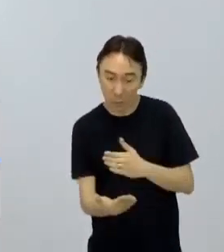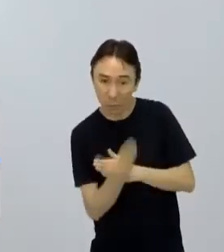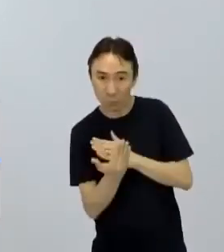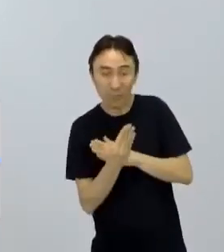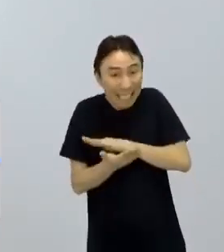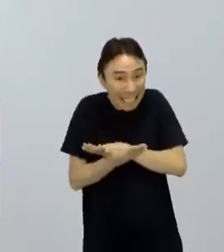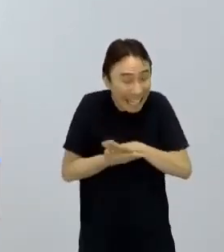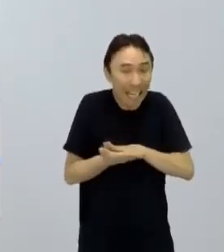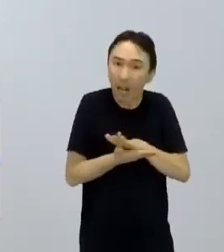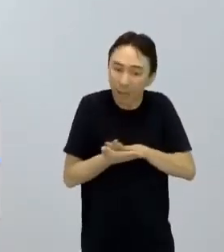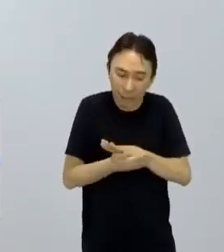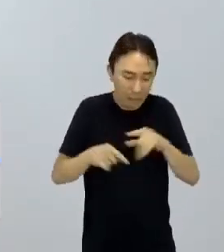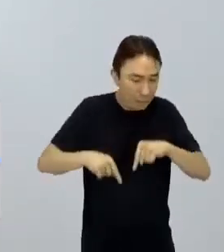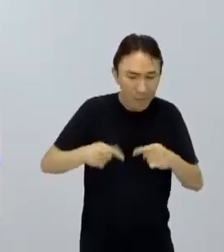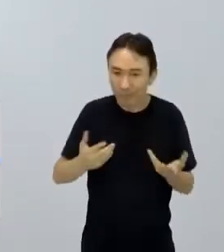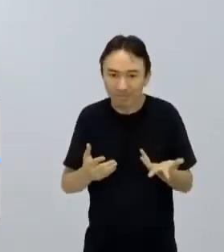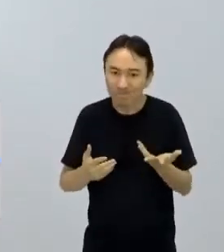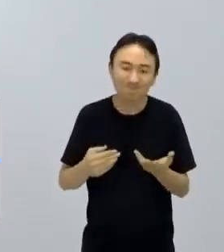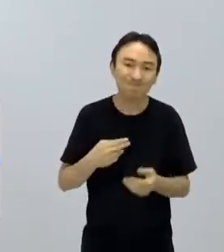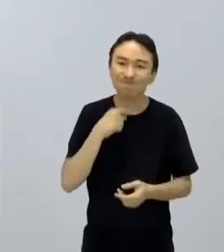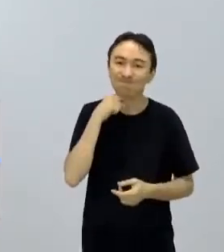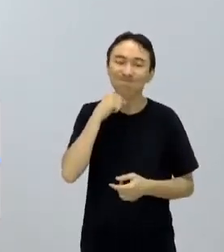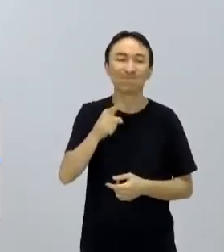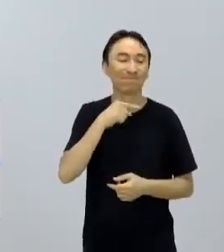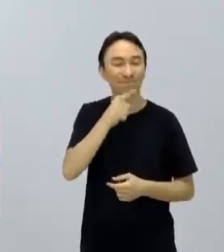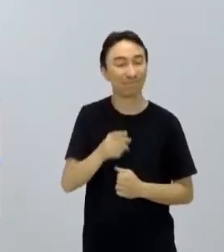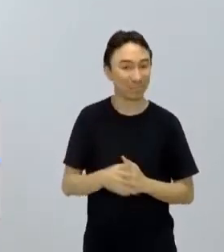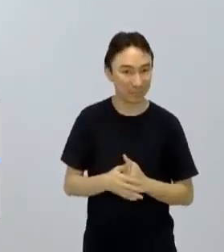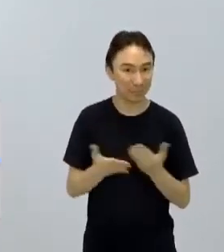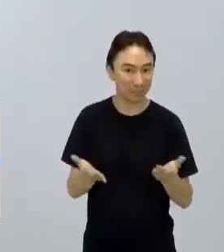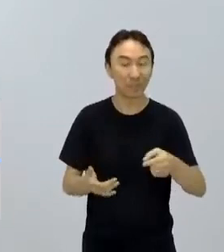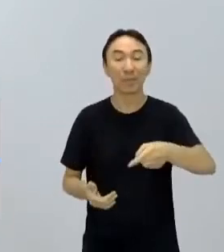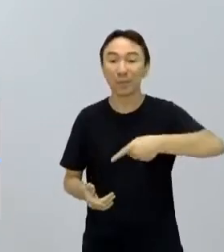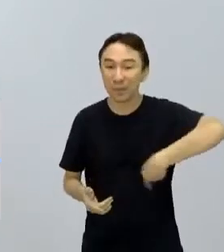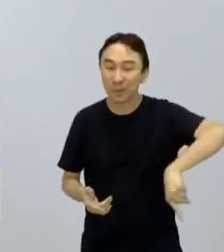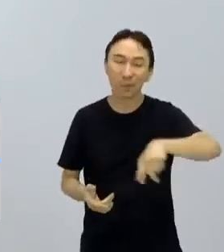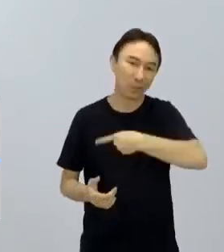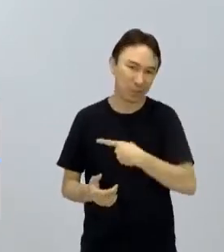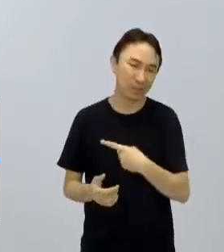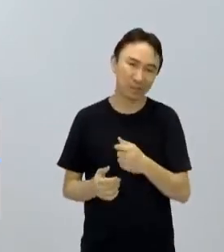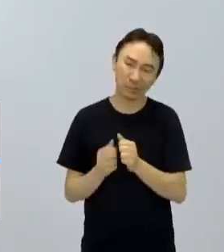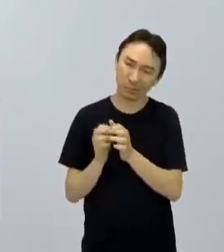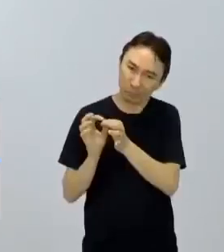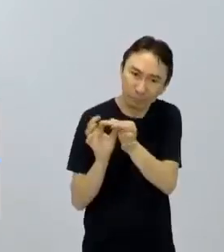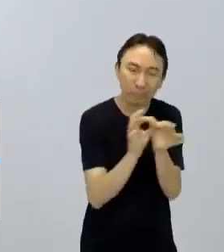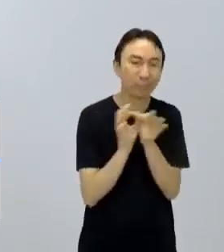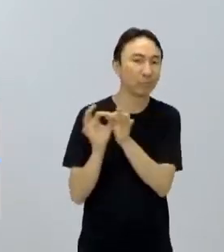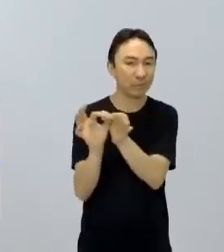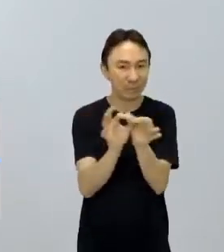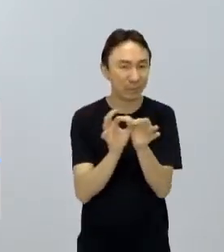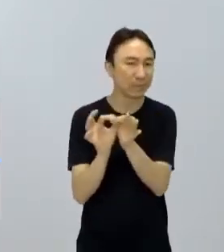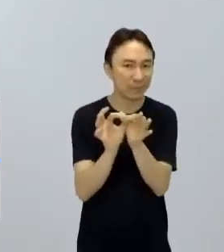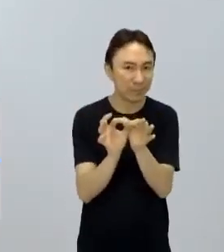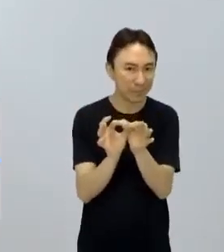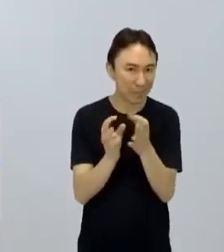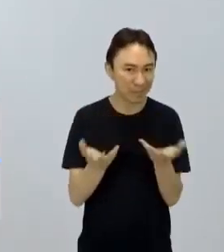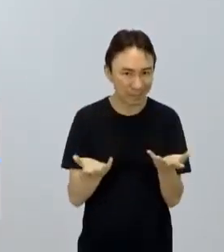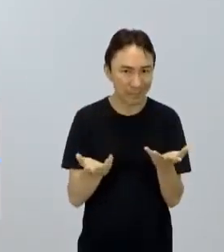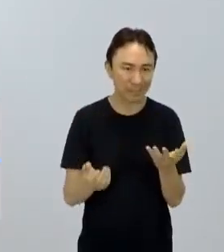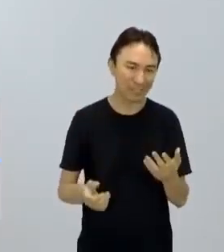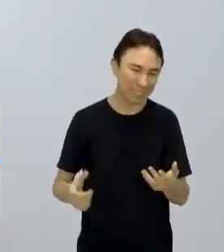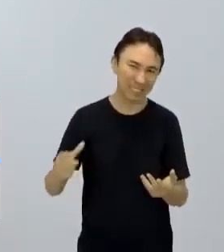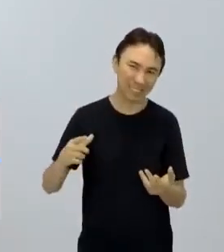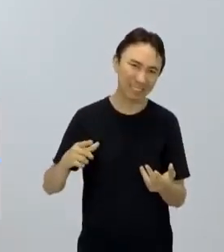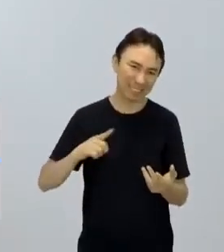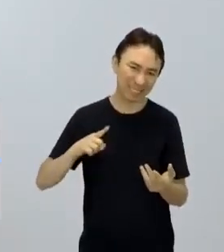tudo isso aqui aconteça. Então estão todos juntos aqui numa única rede, fazendo acontecer com todas essas coisas